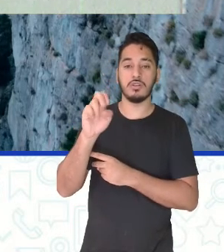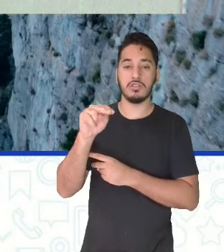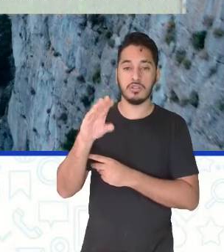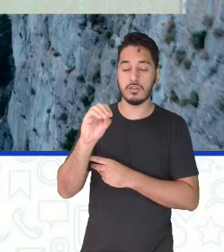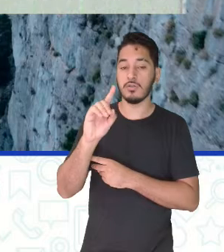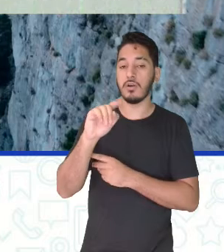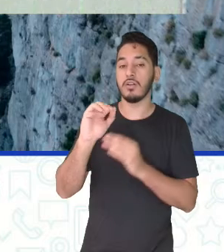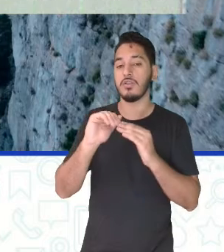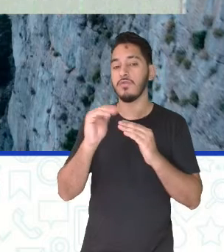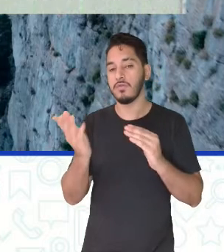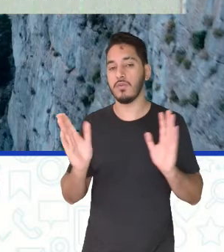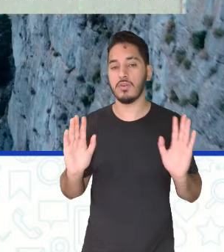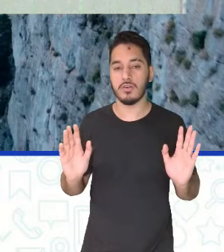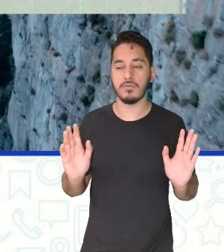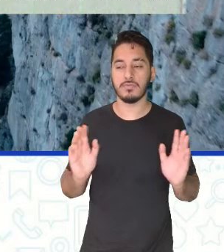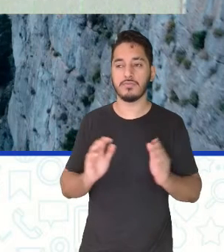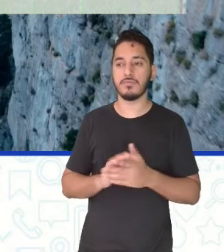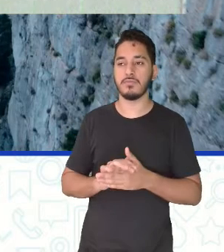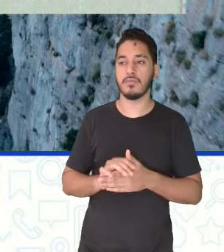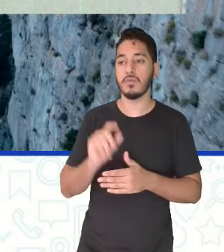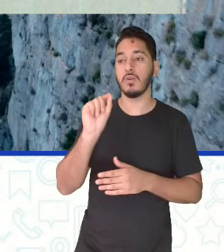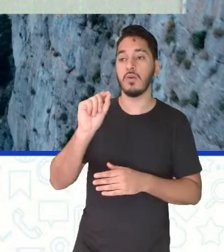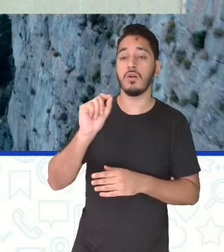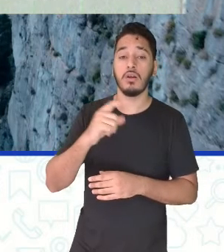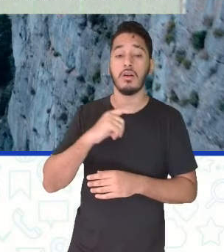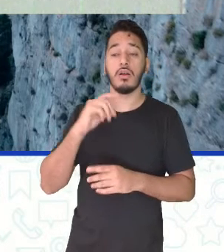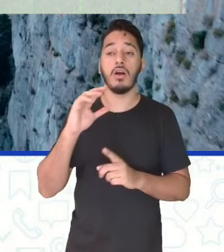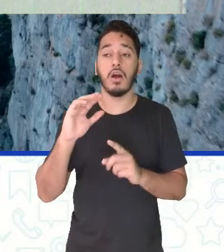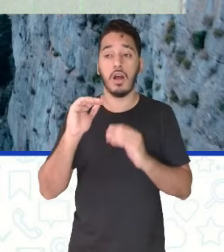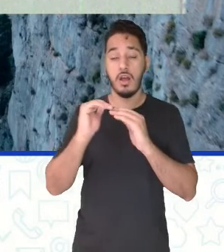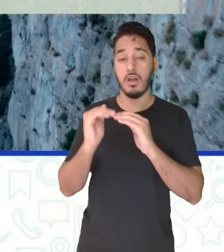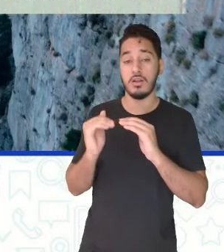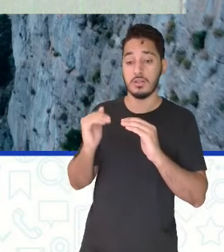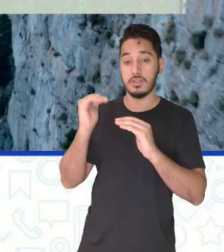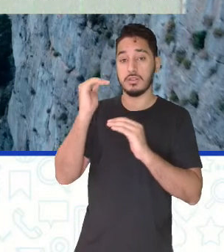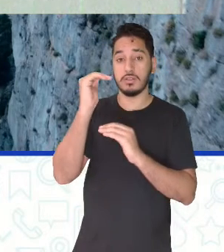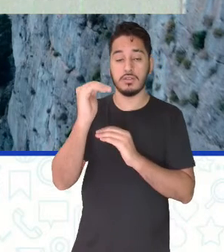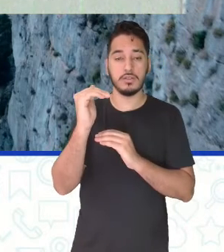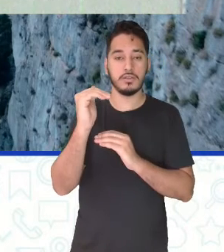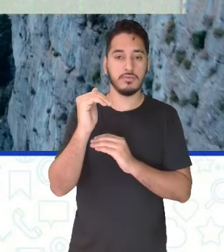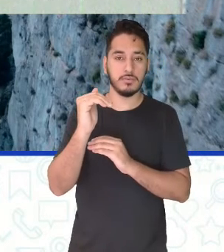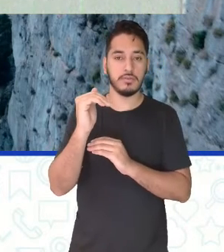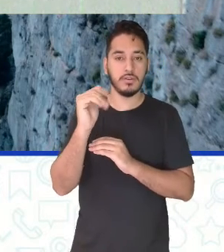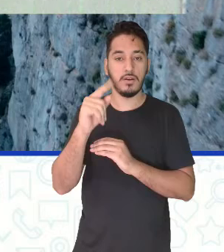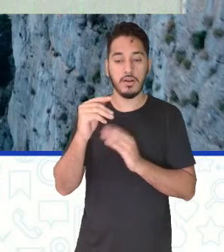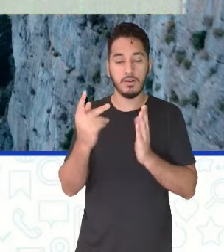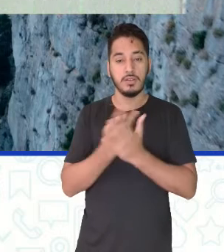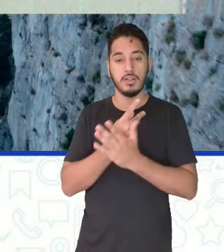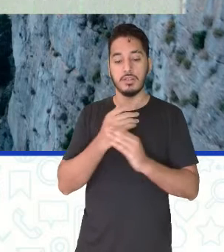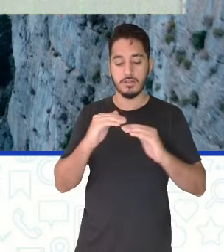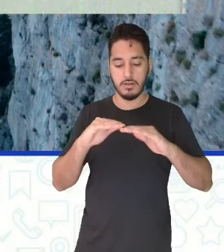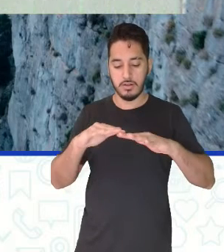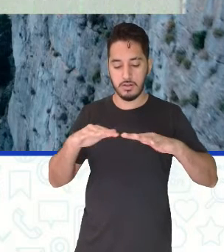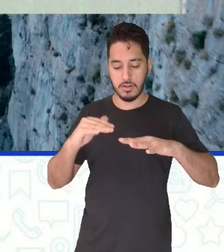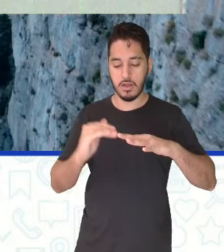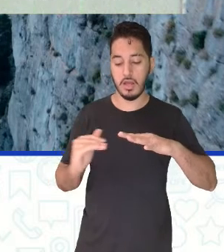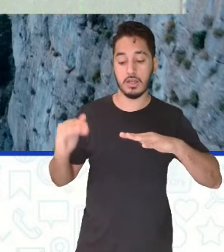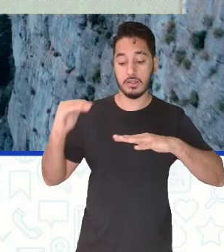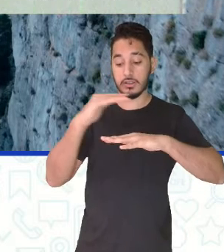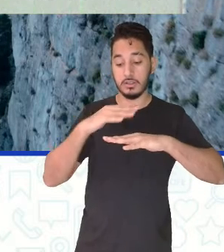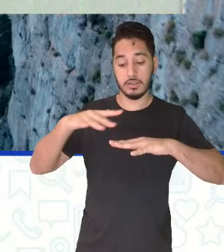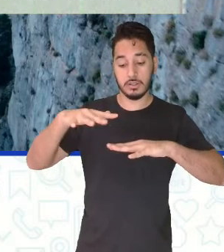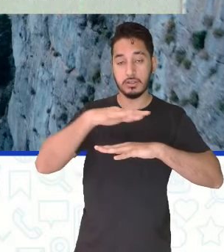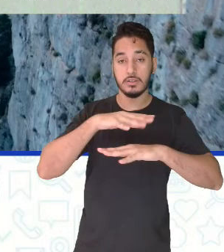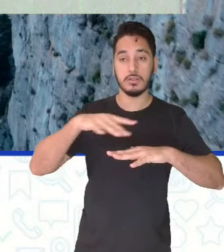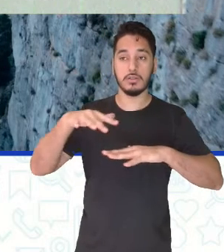é externos. São aqueles, ó, que agem acima da superfície, né? Acima do relevo, ou